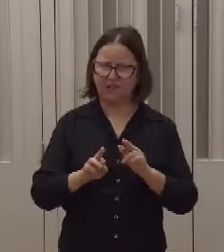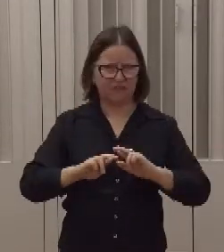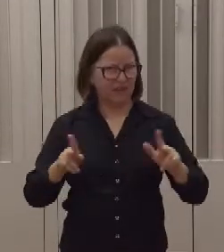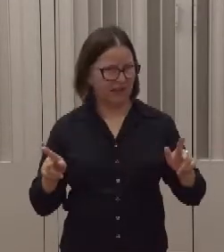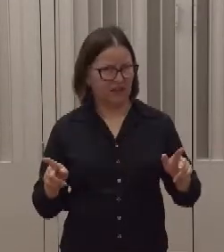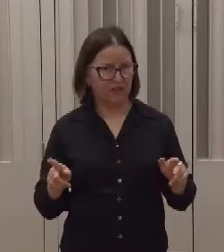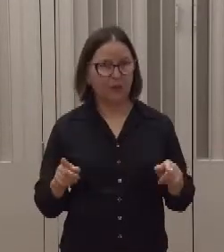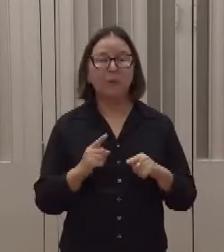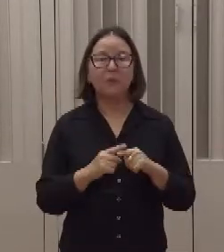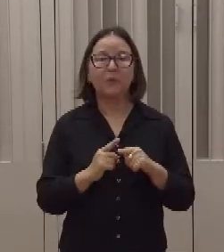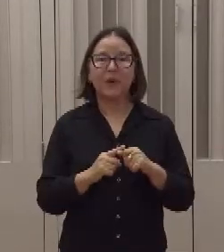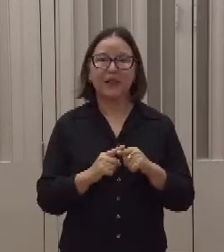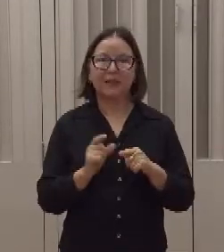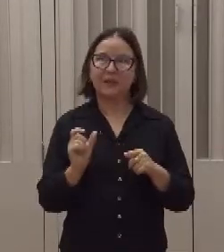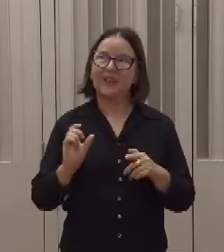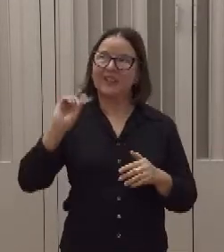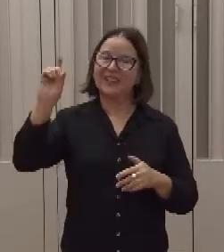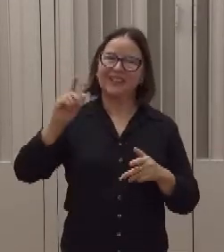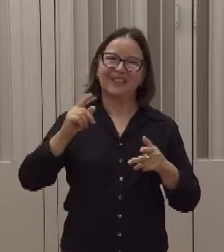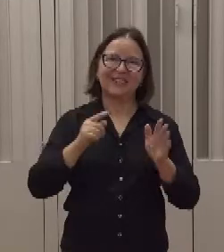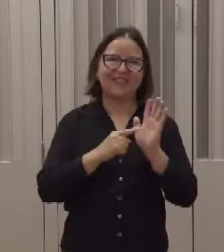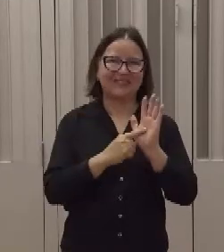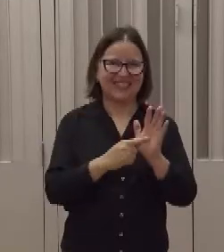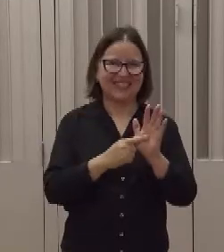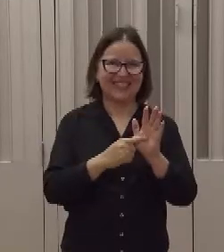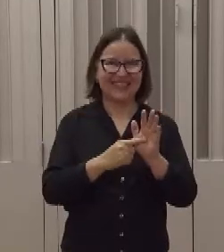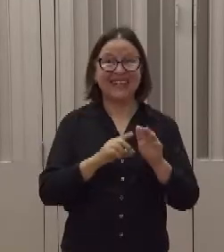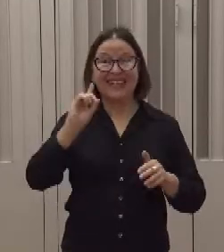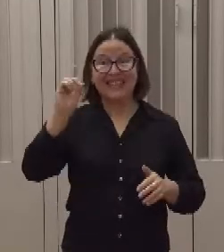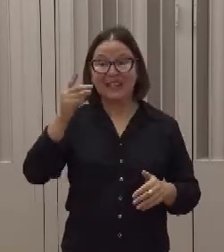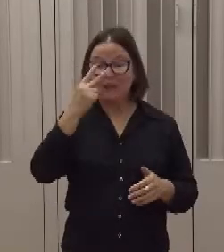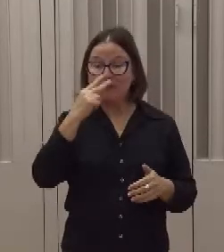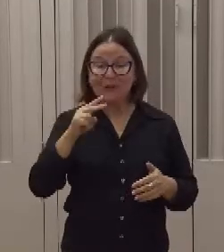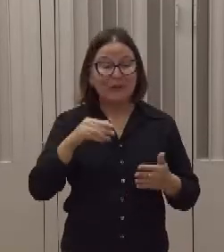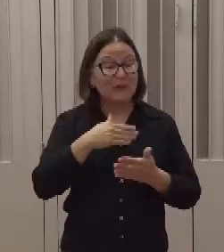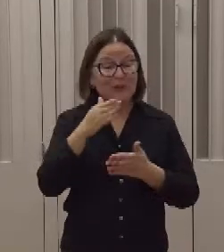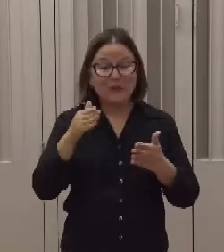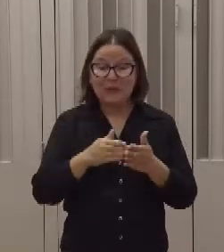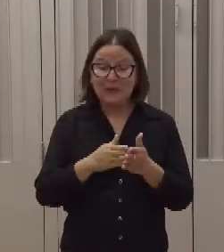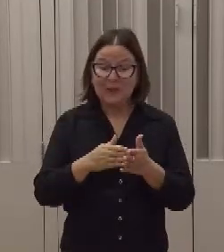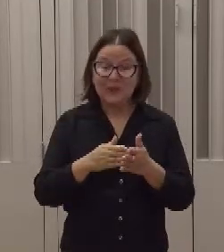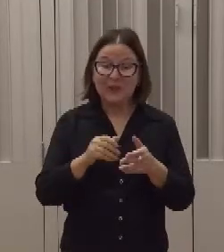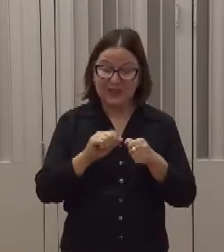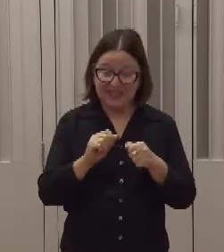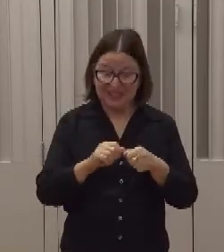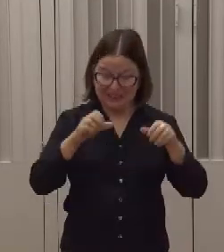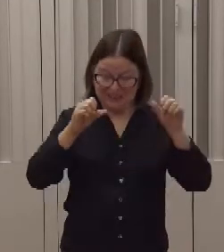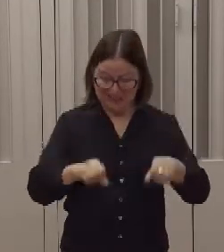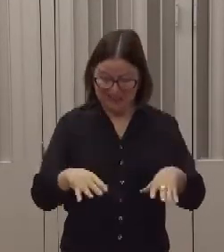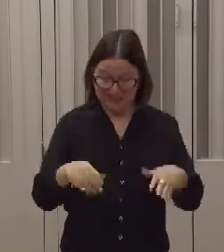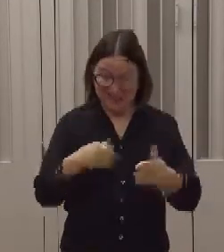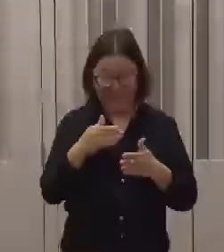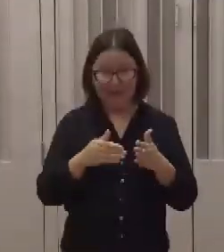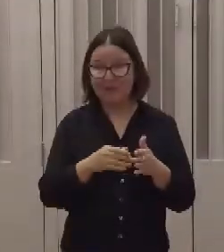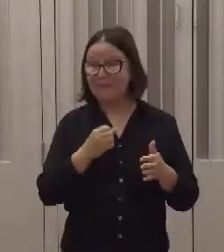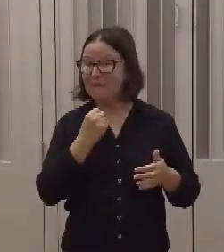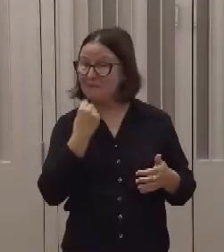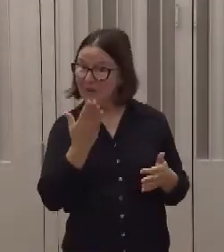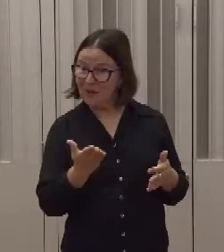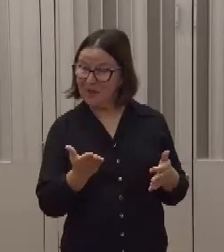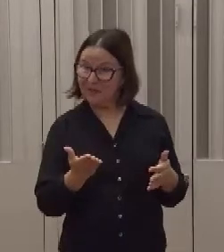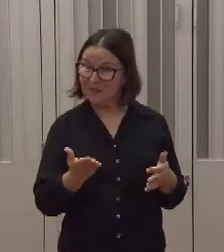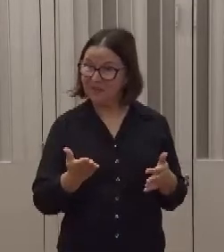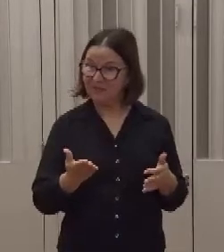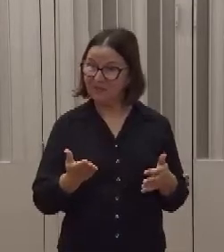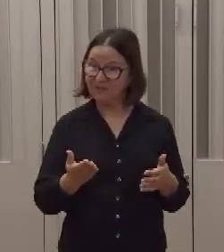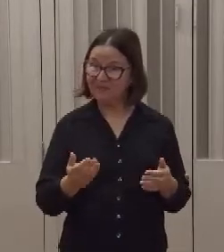quanto fizera, e eis que era muito bom. Cada dia e cada parte da criação era boa, e ao final